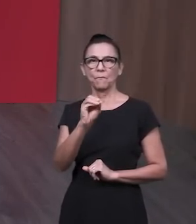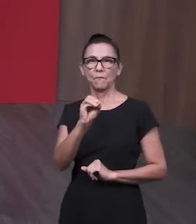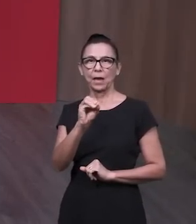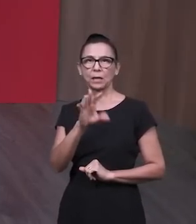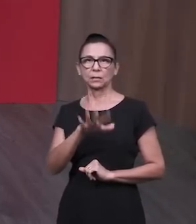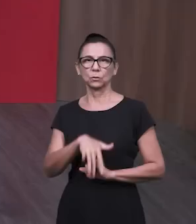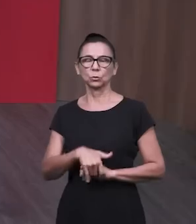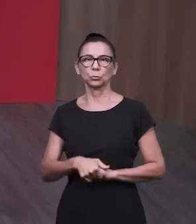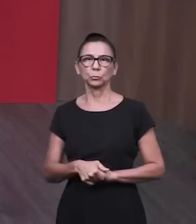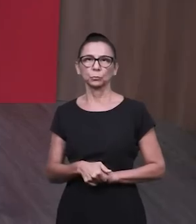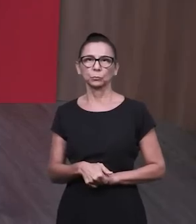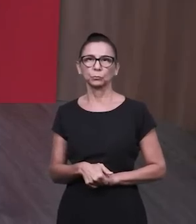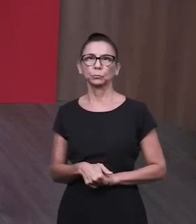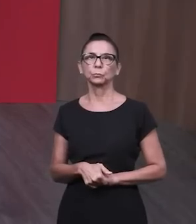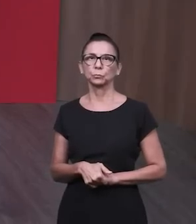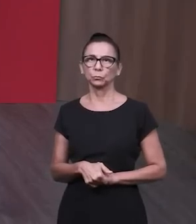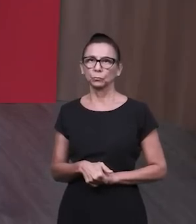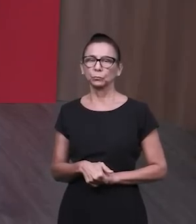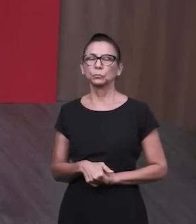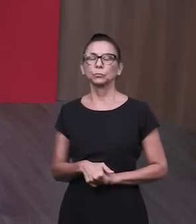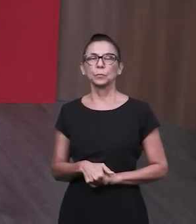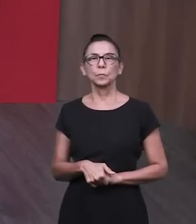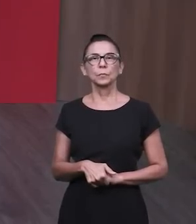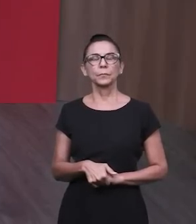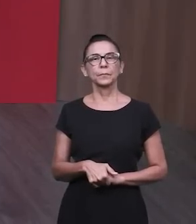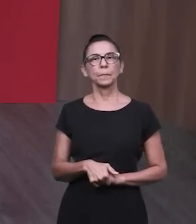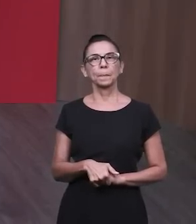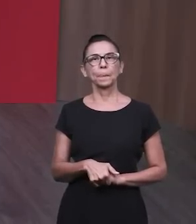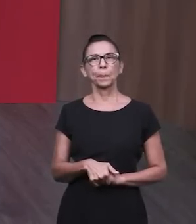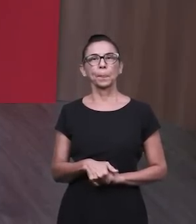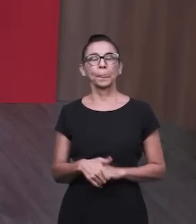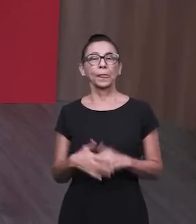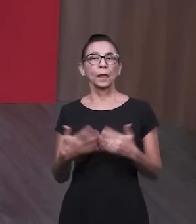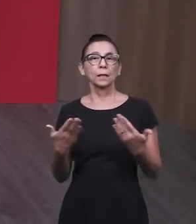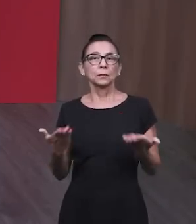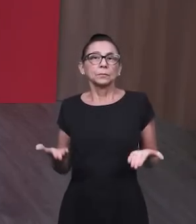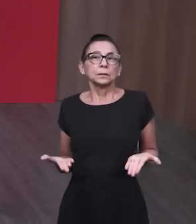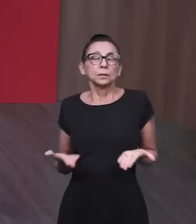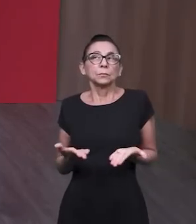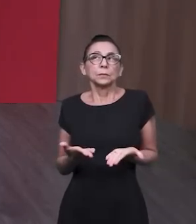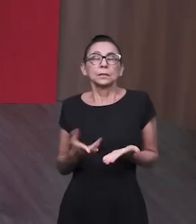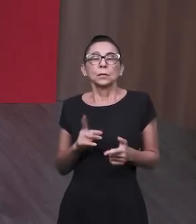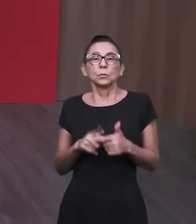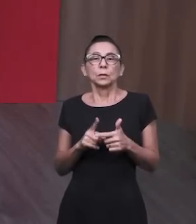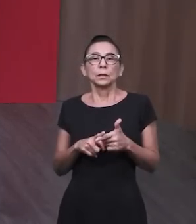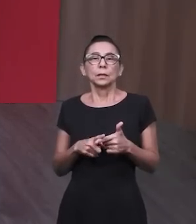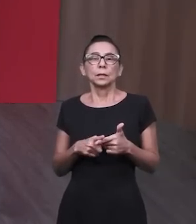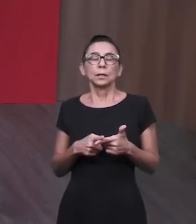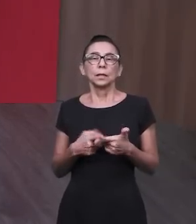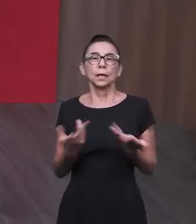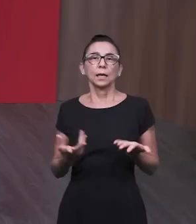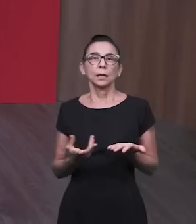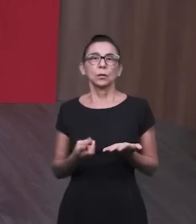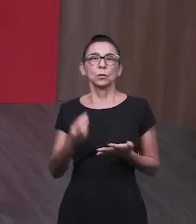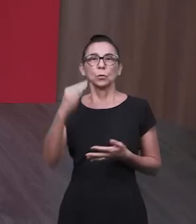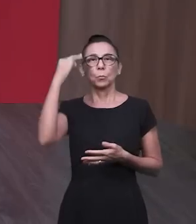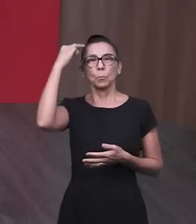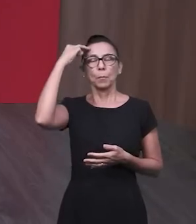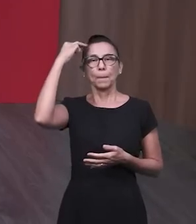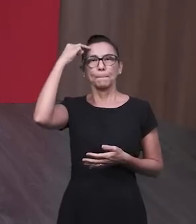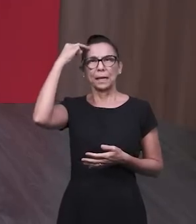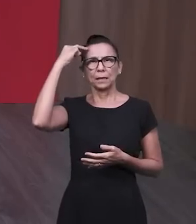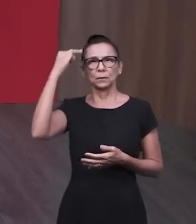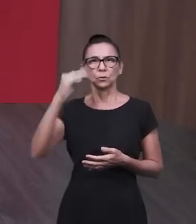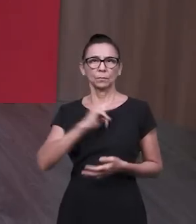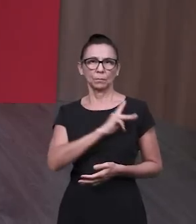estou louco. Mas são palavras de um são juízo, ou seja, são é saudável, de uma mente saudável, de uma mente que foi curada